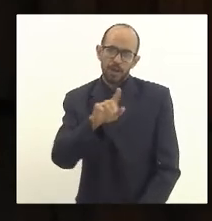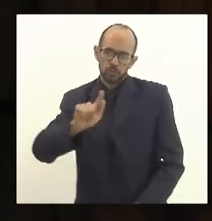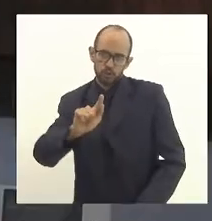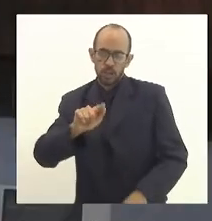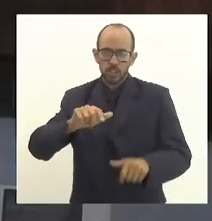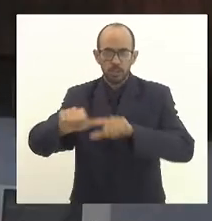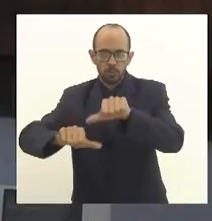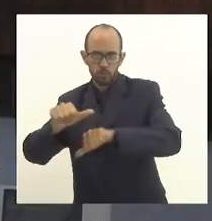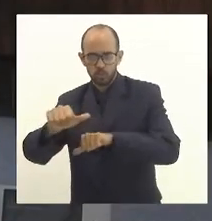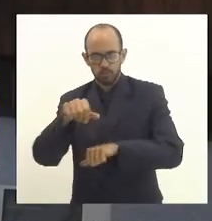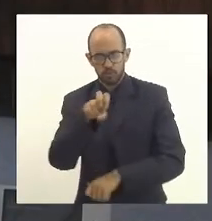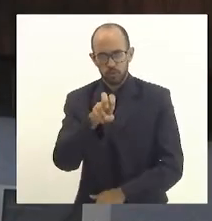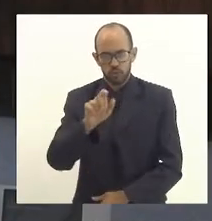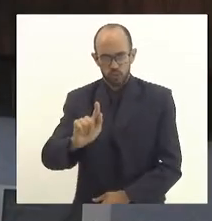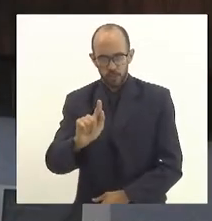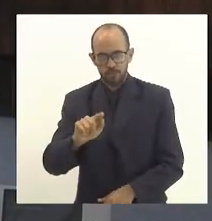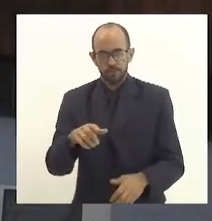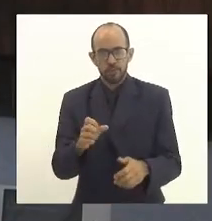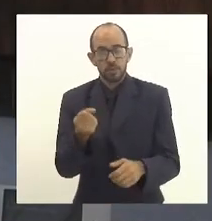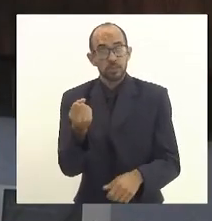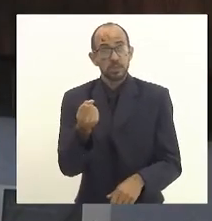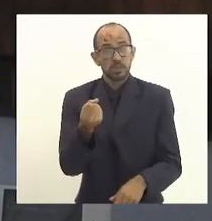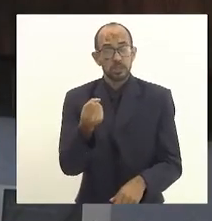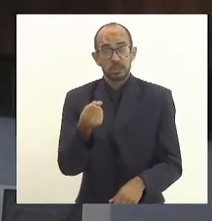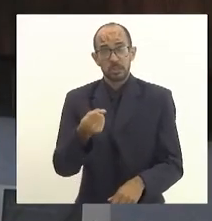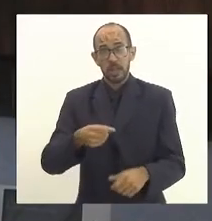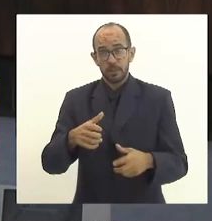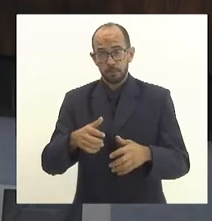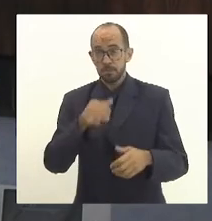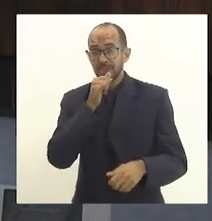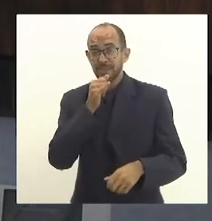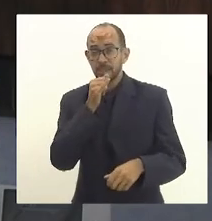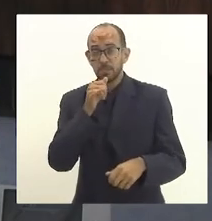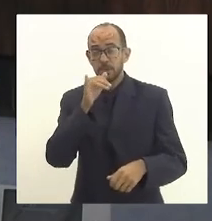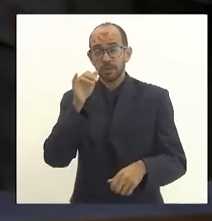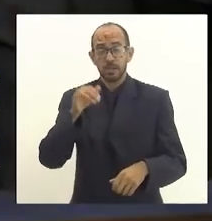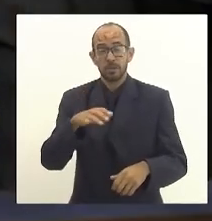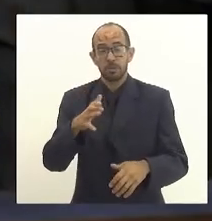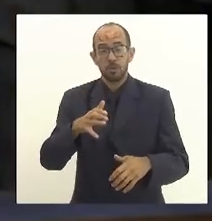para o 5G. Quando você pensa em tratores conectados,